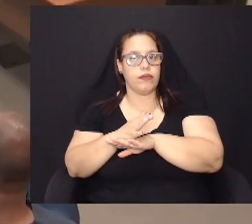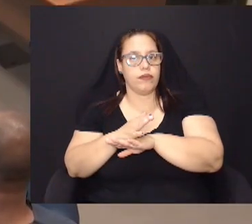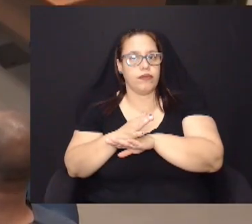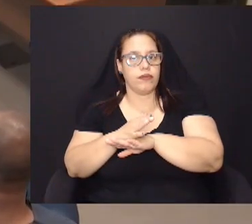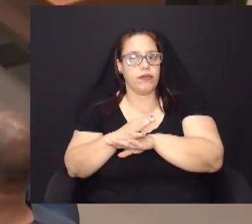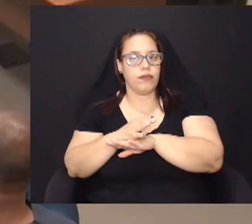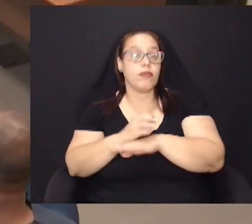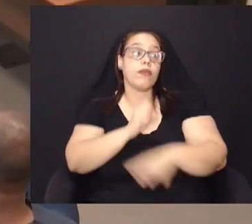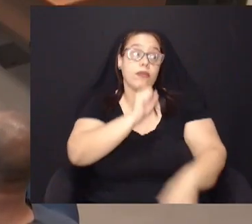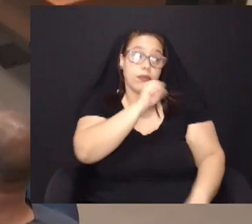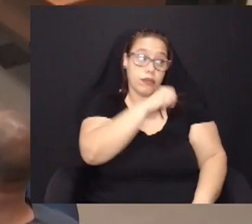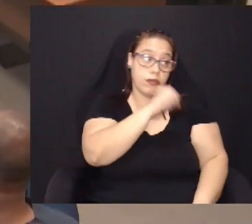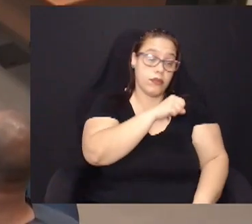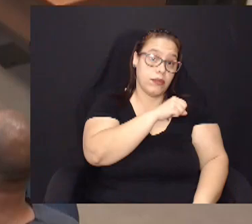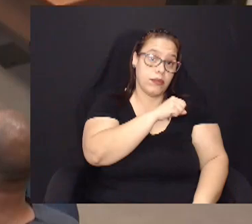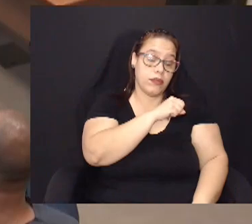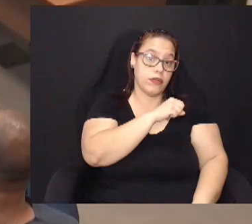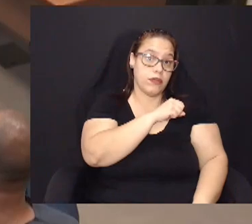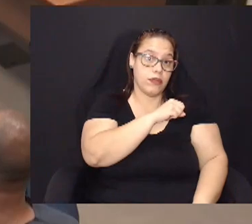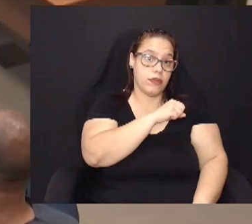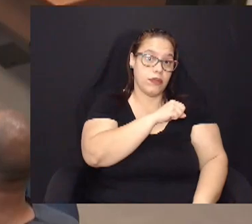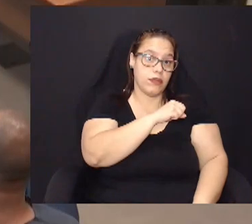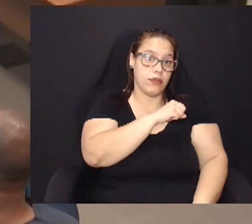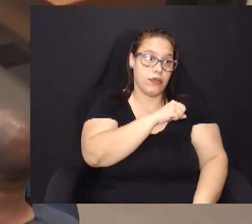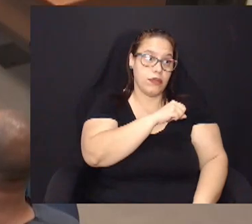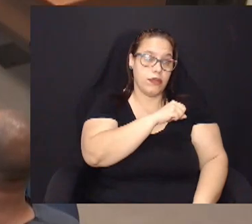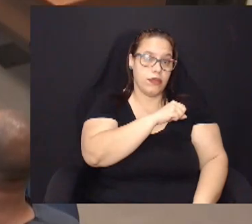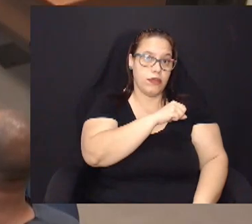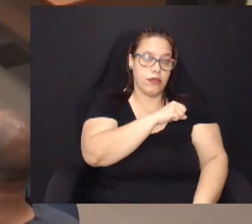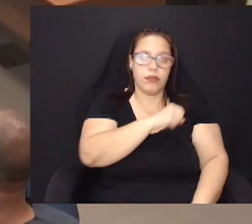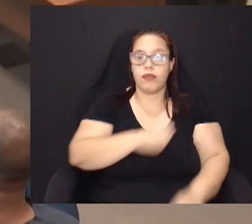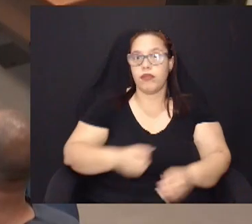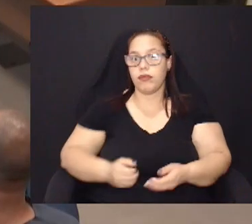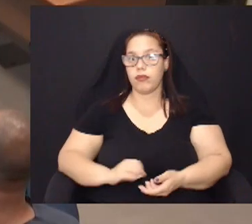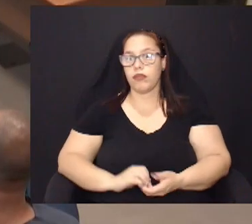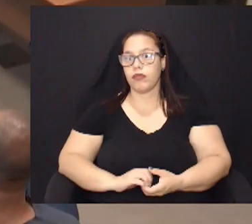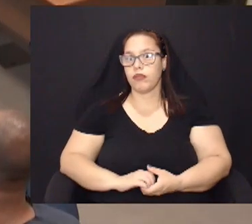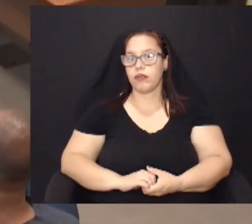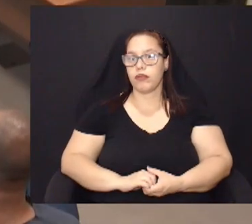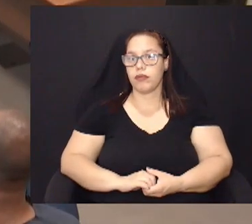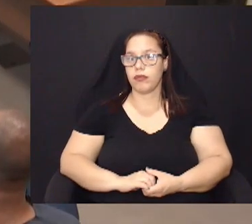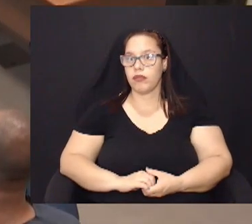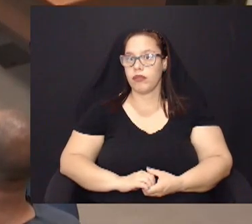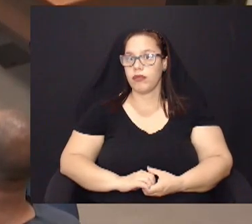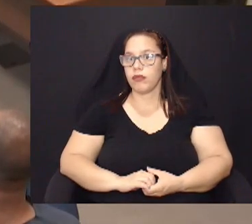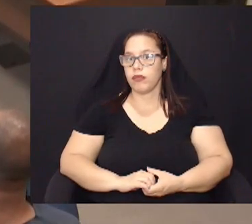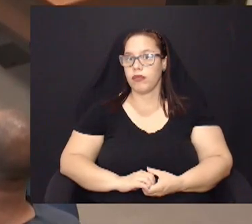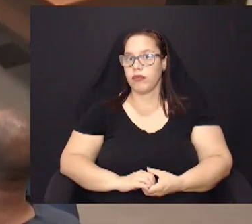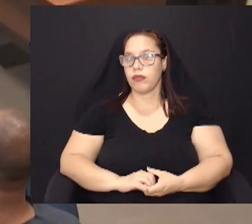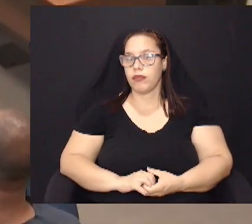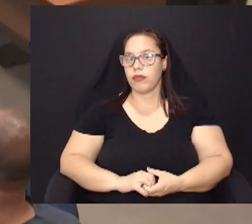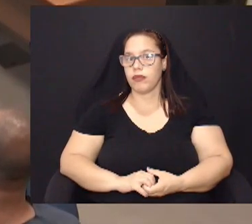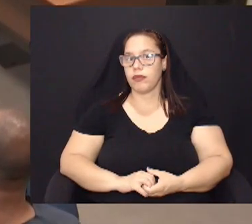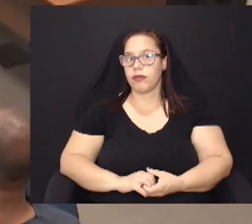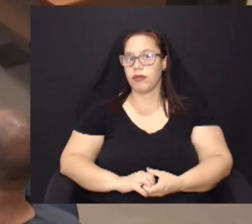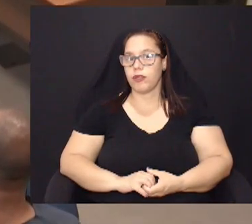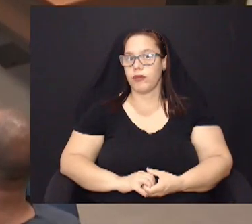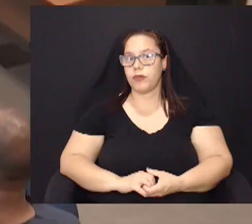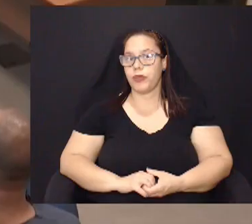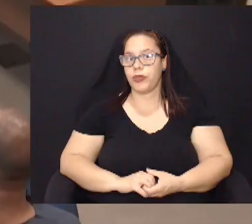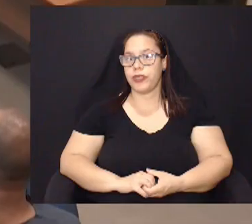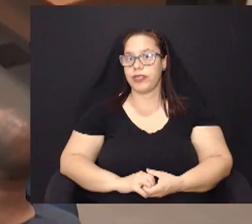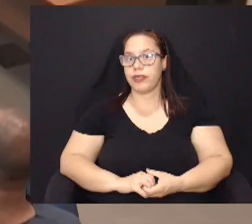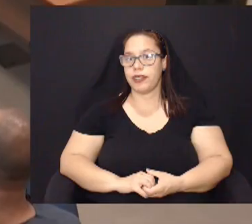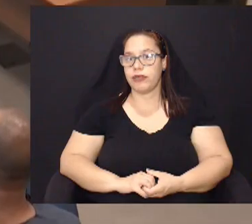Sim, além da realidade... E não efetua nada disso, não vai em cima da primeira casa, eles fazem da forma que eles querem.